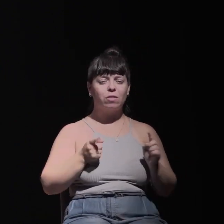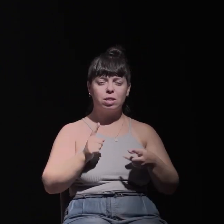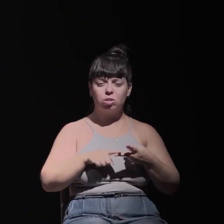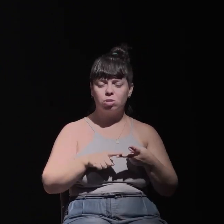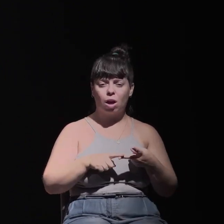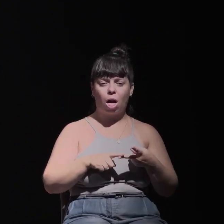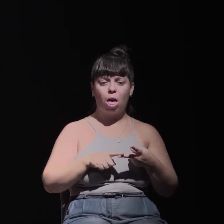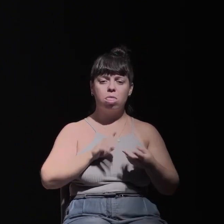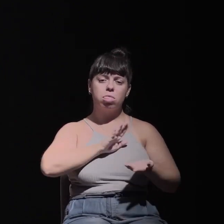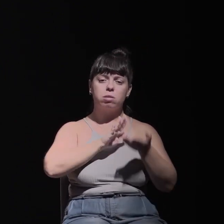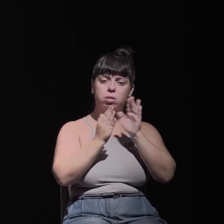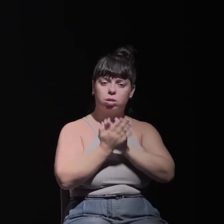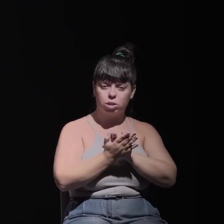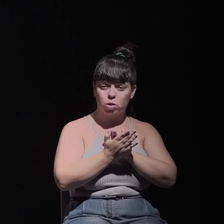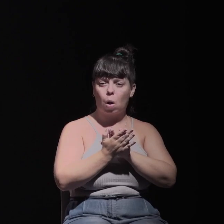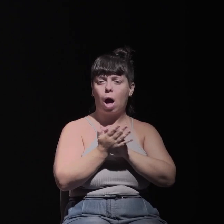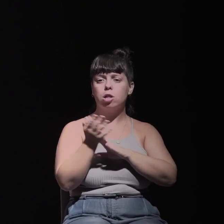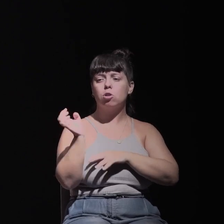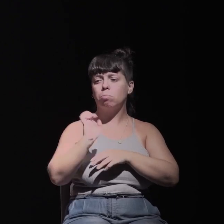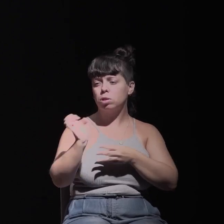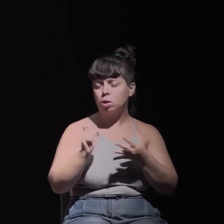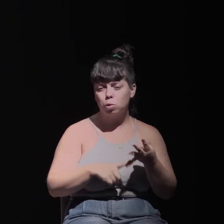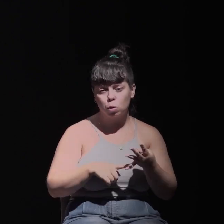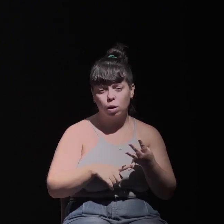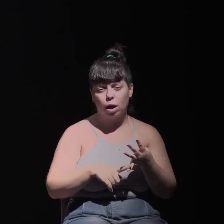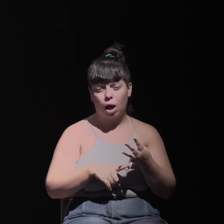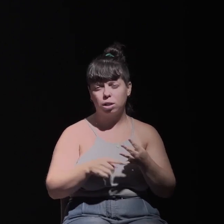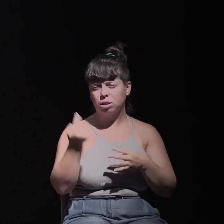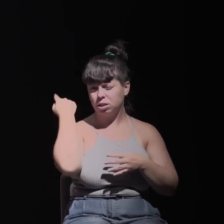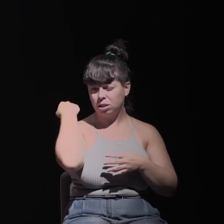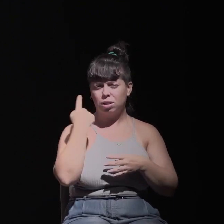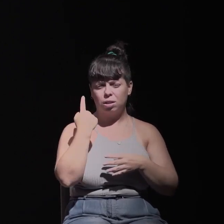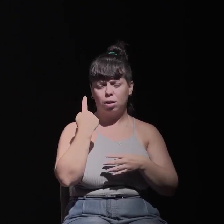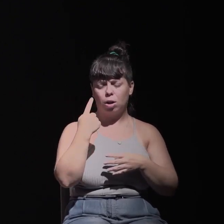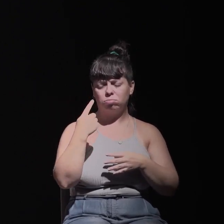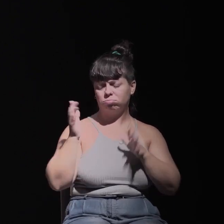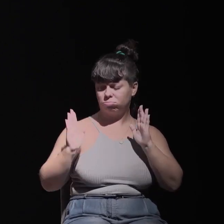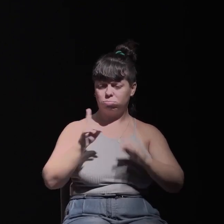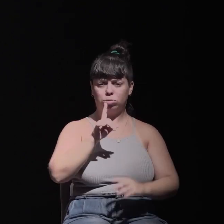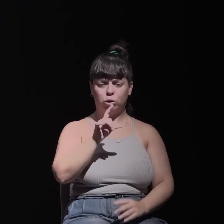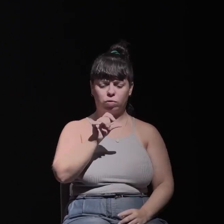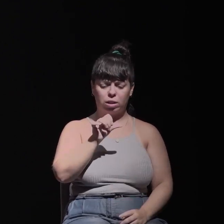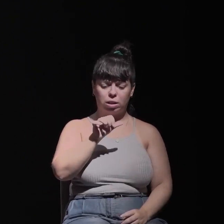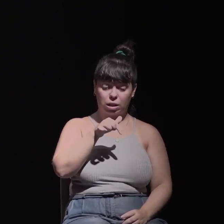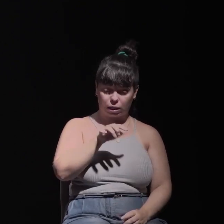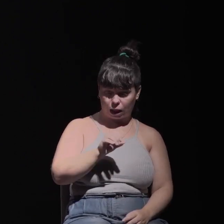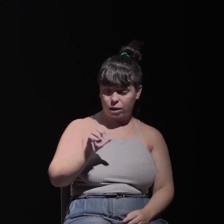pelos transexuais, pelos homossexuais dos anos 70 e 80 no Brasil